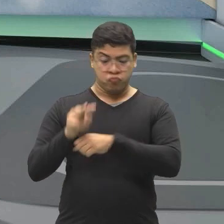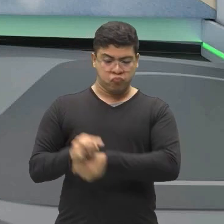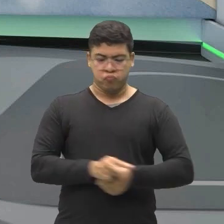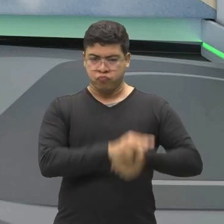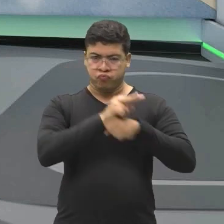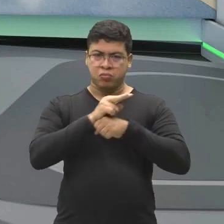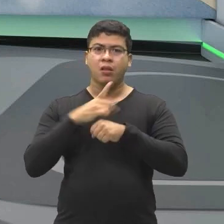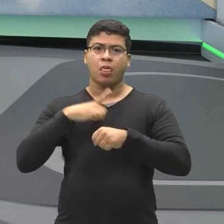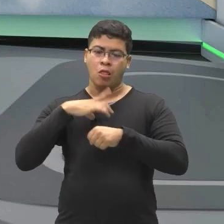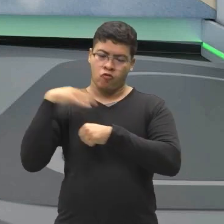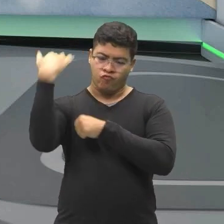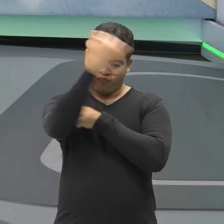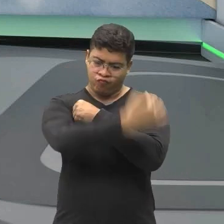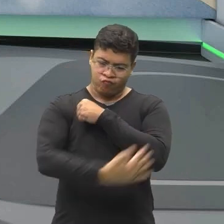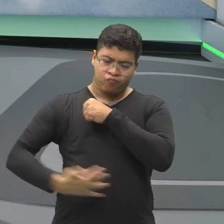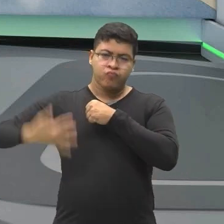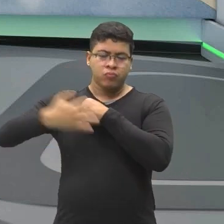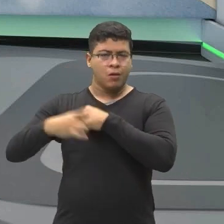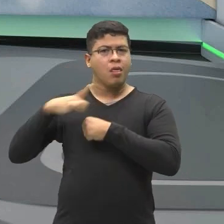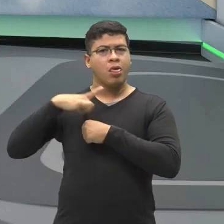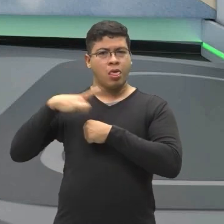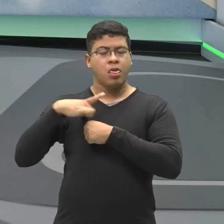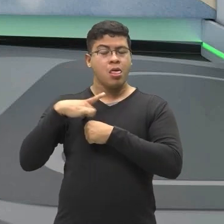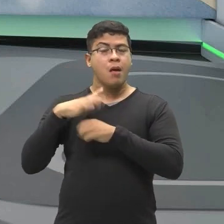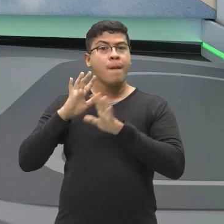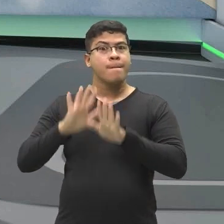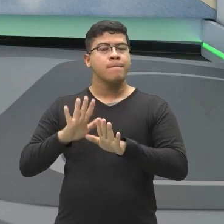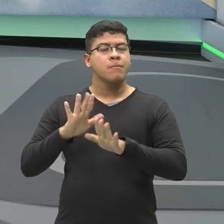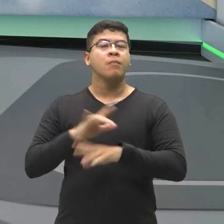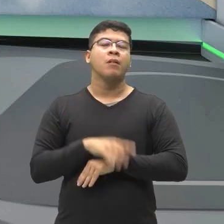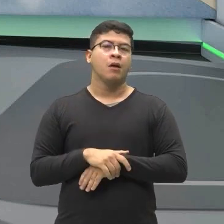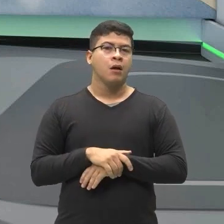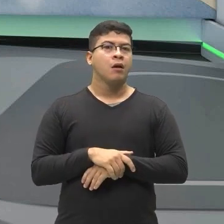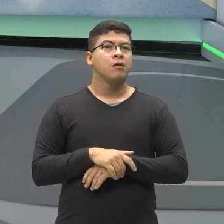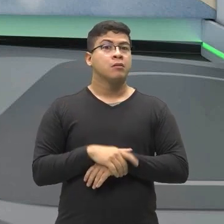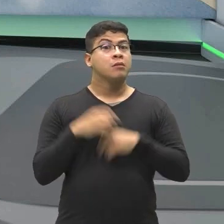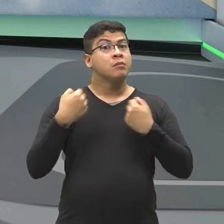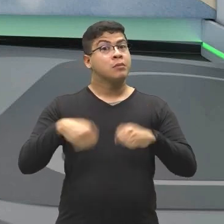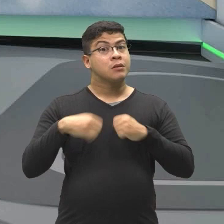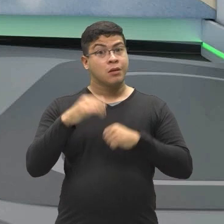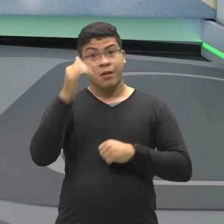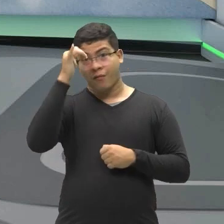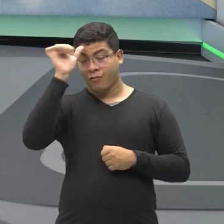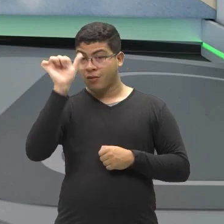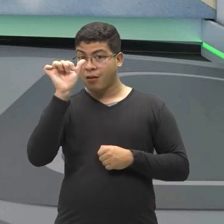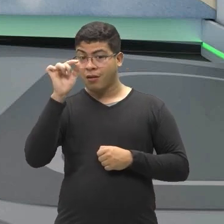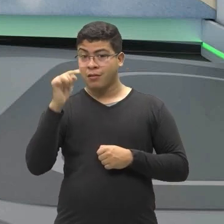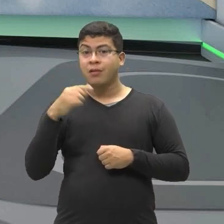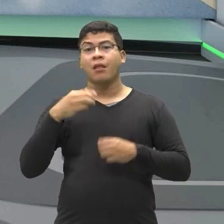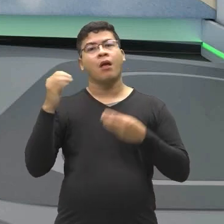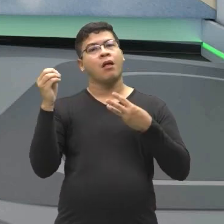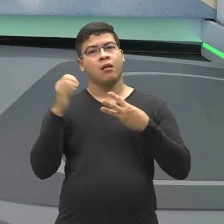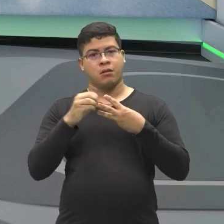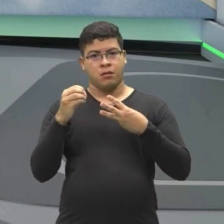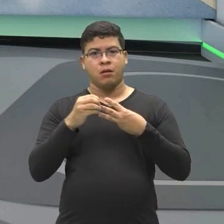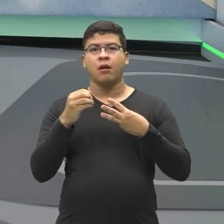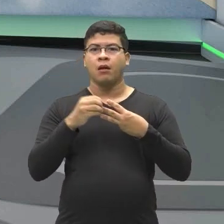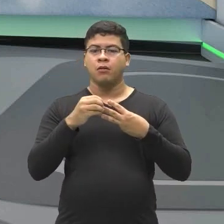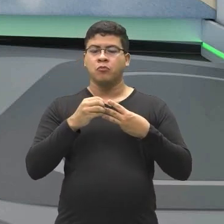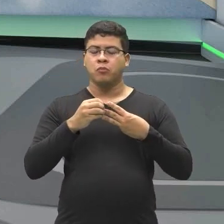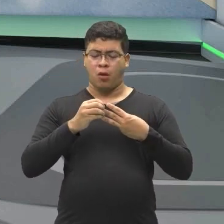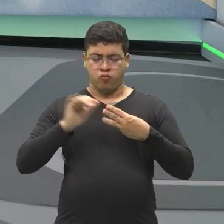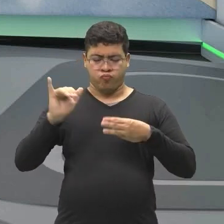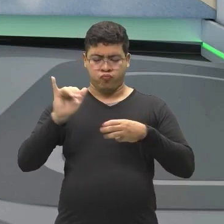Existe um sistema que é relacionado justamente a isso. Células que são especializadas para defender o nosso